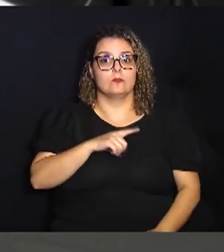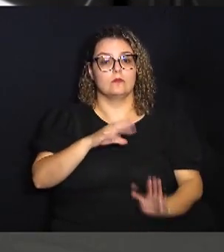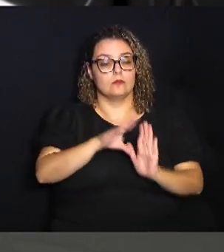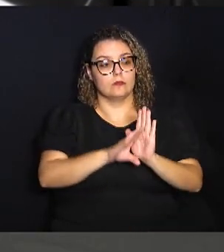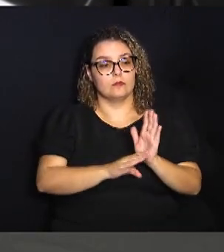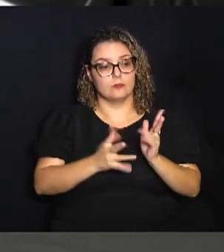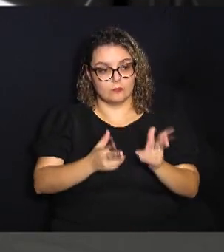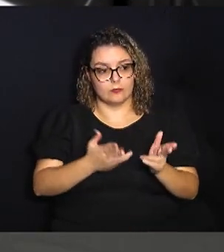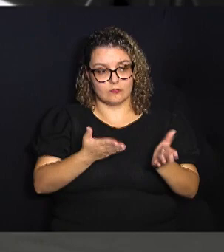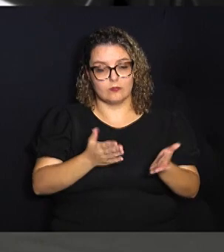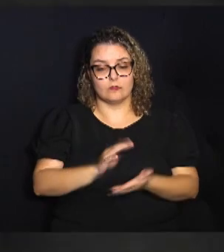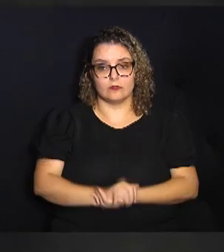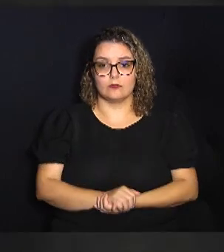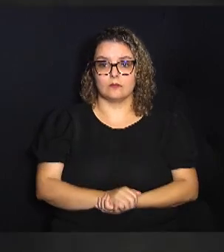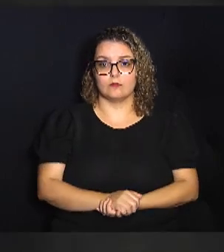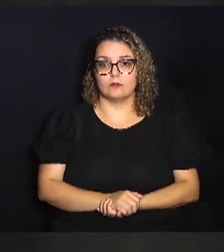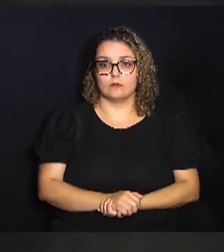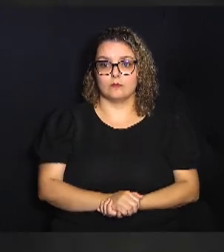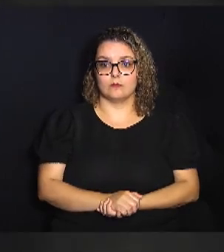desse?